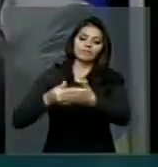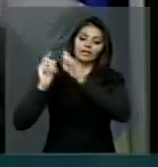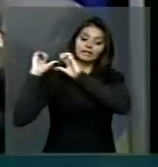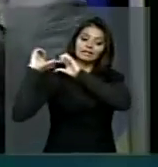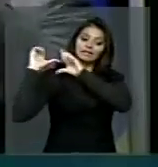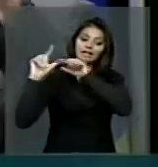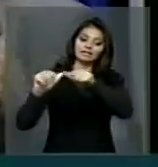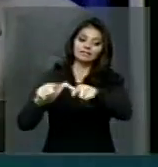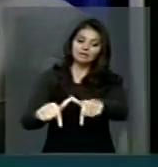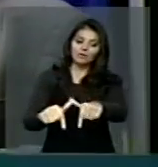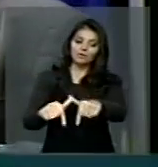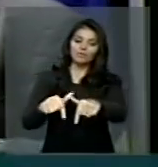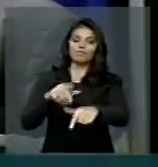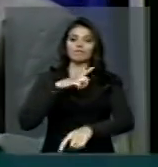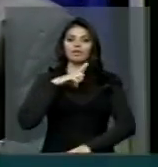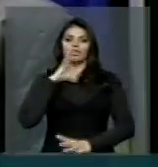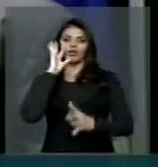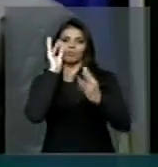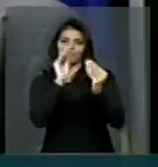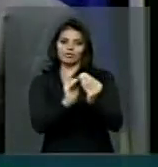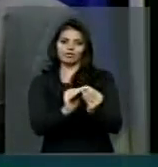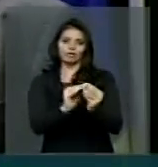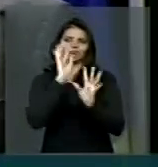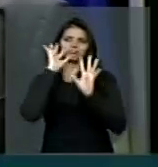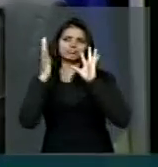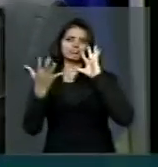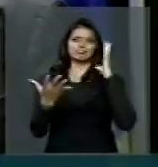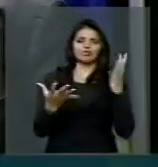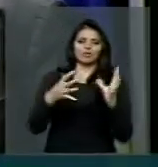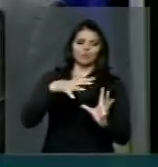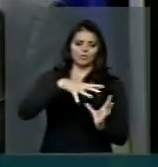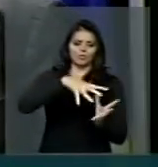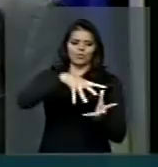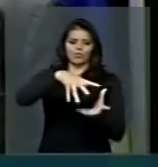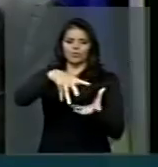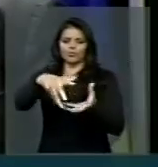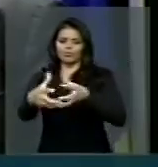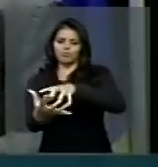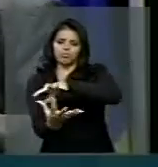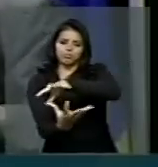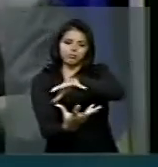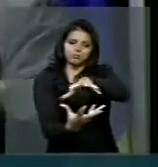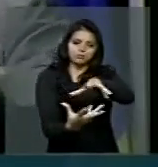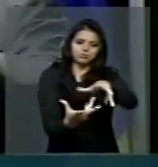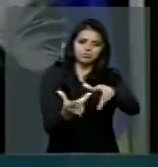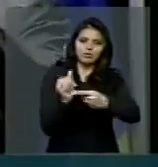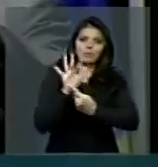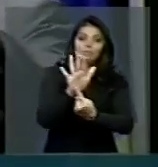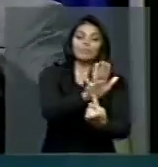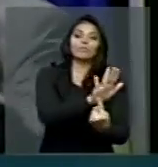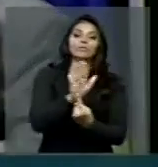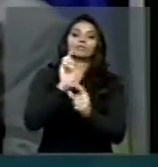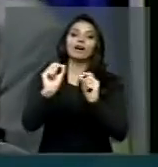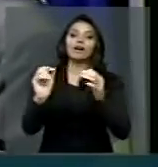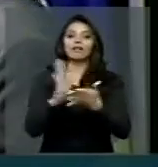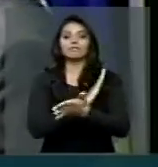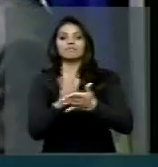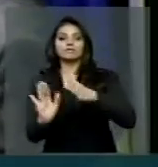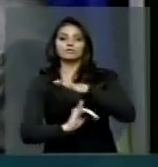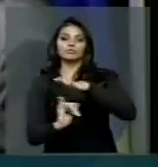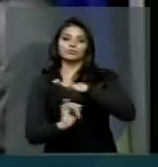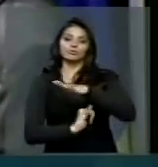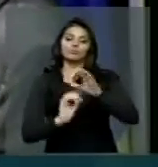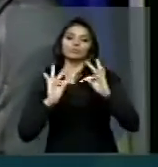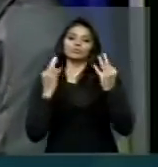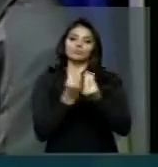vem dentro de uma compreensão de fenômenos de que o mundo indica que talvez instituições datadas